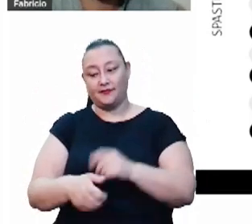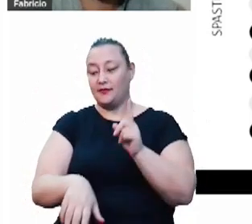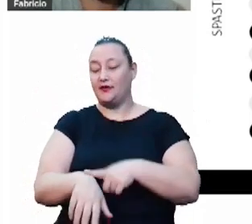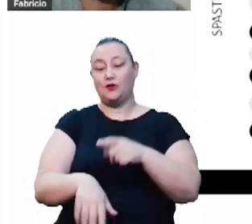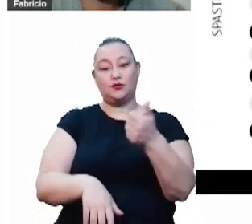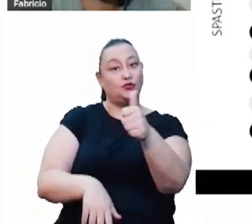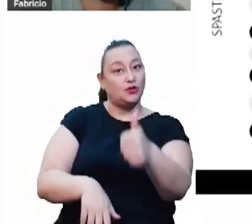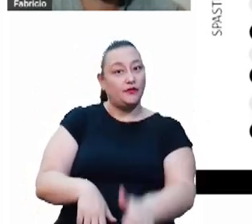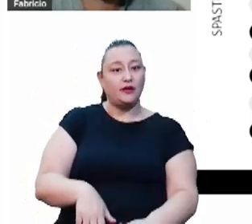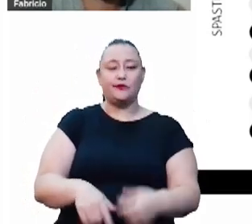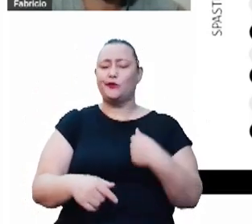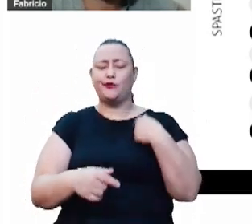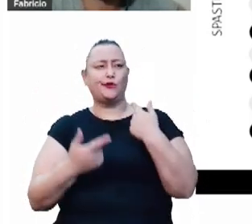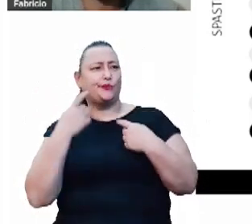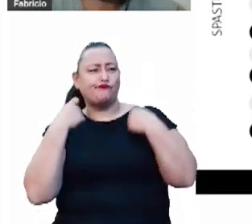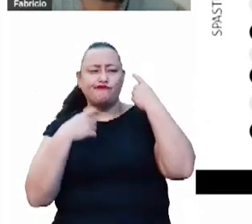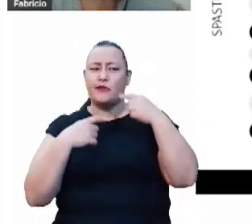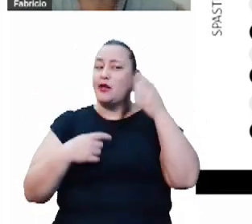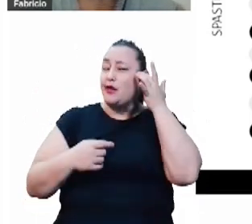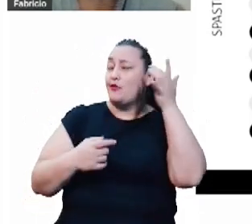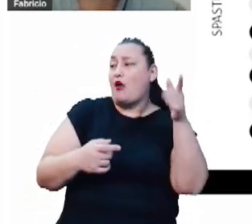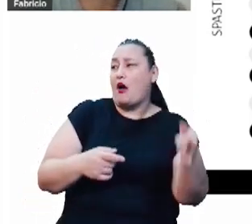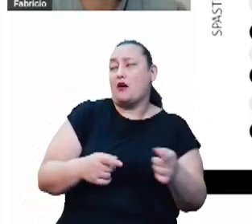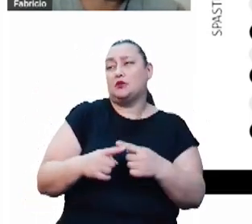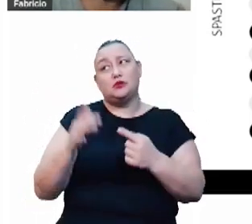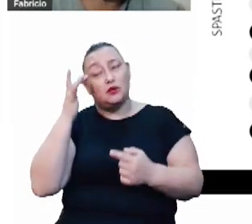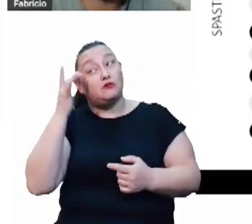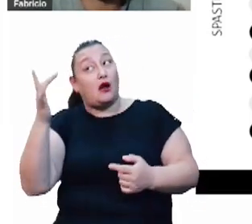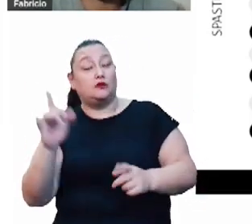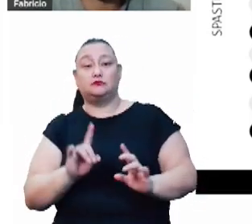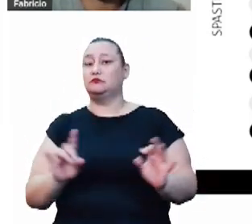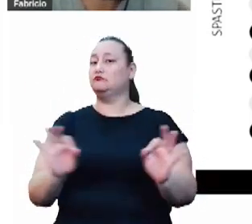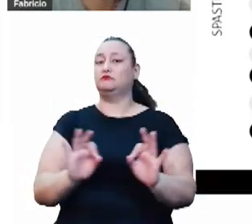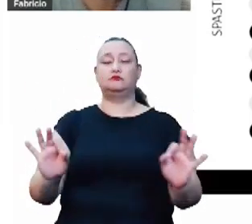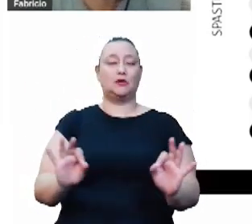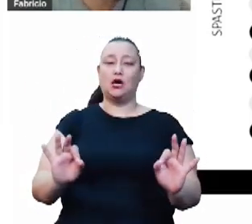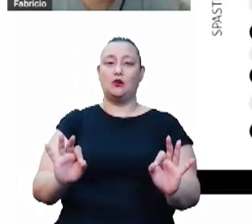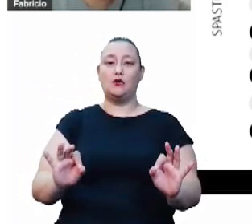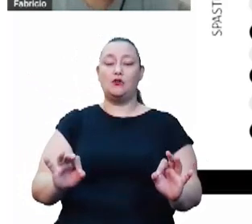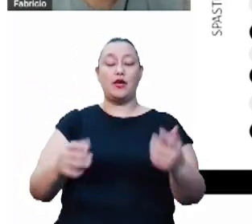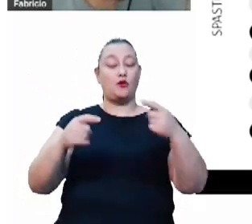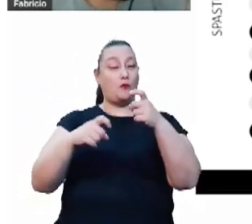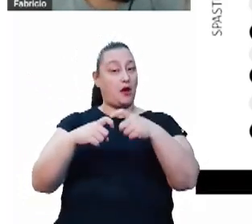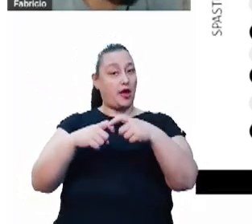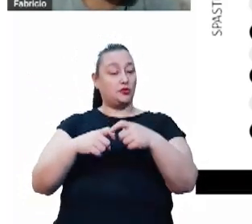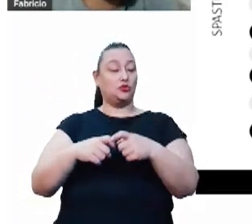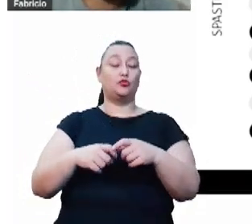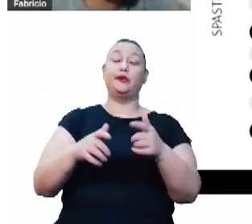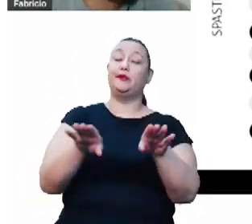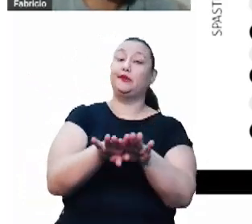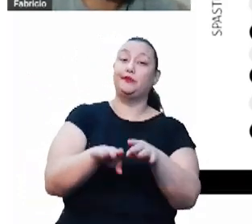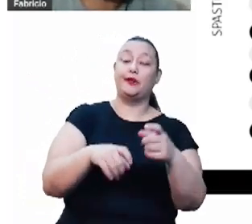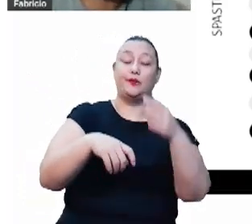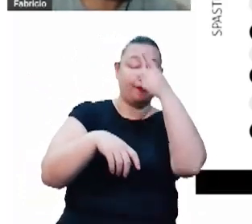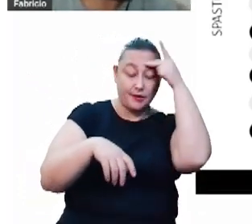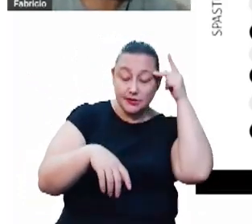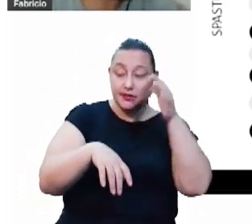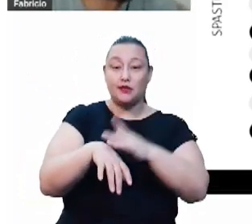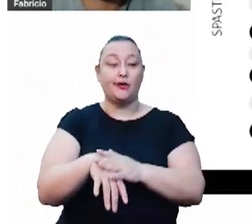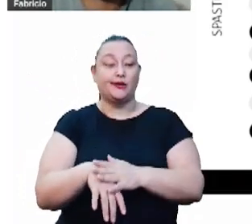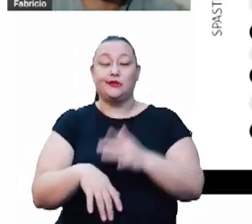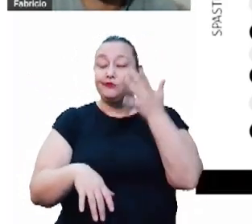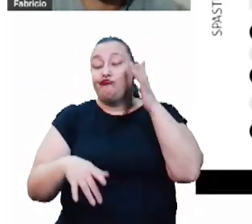avaliar. Então, eu não fico sugestionado e nem o paciente fica sugestionado na hora de uma avaliação por saber